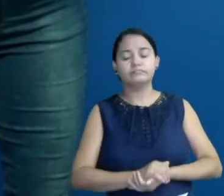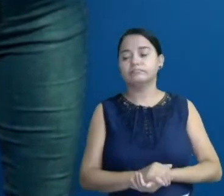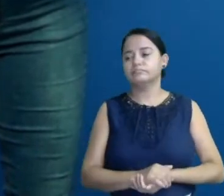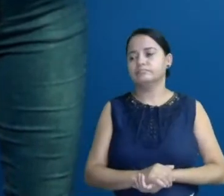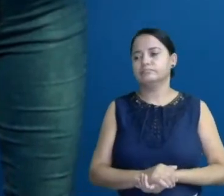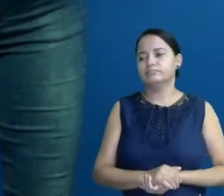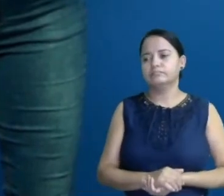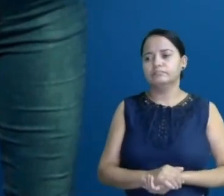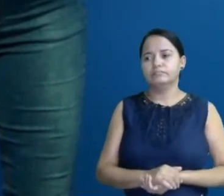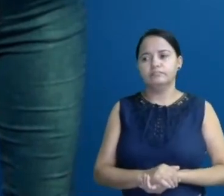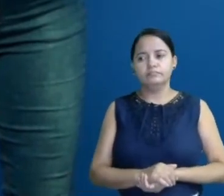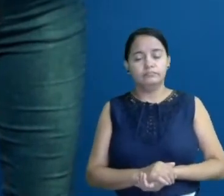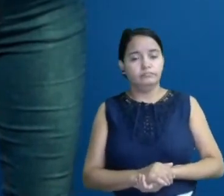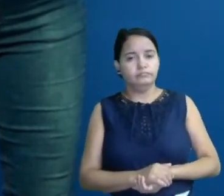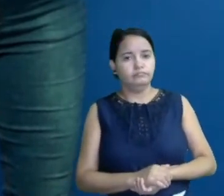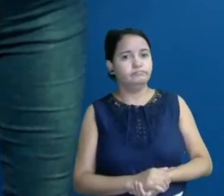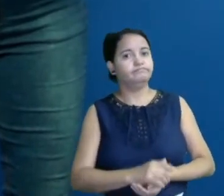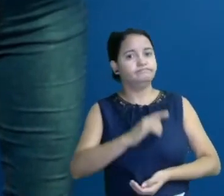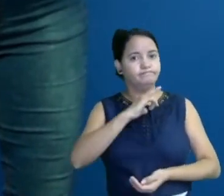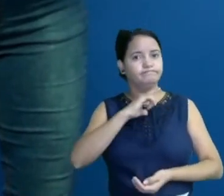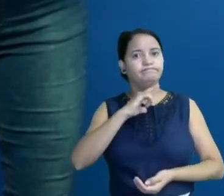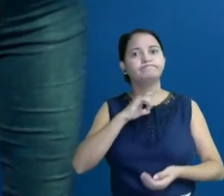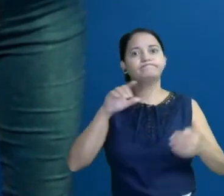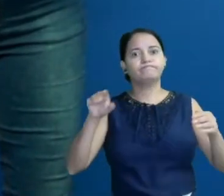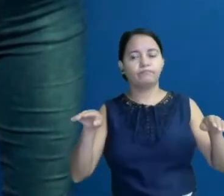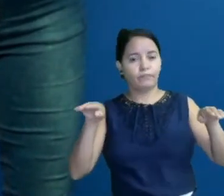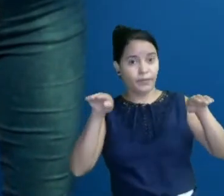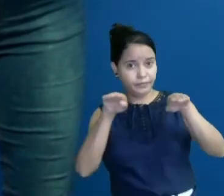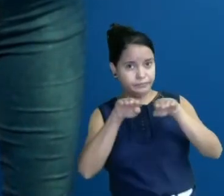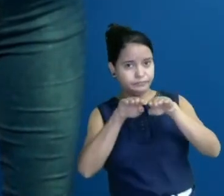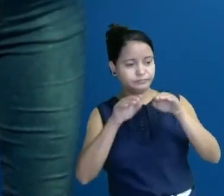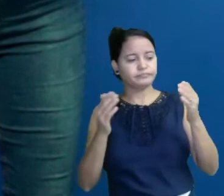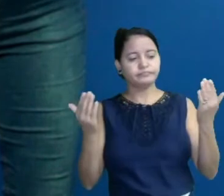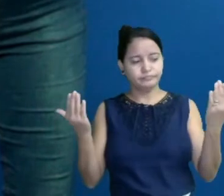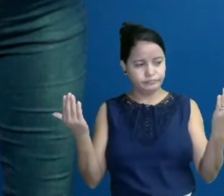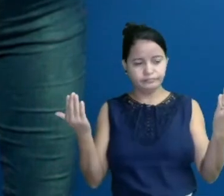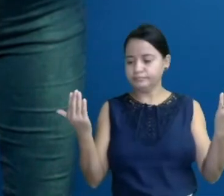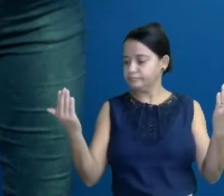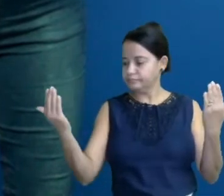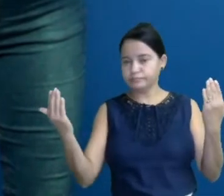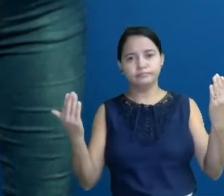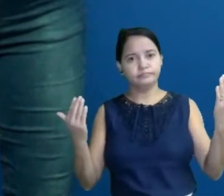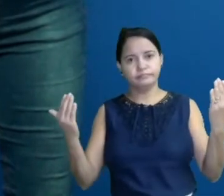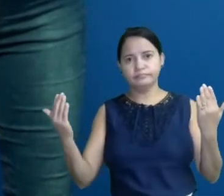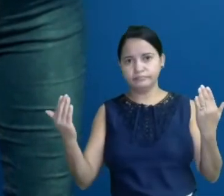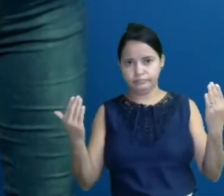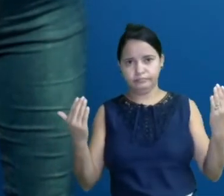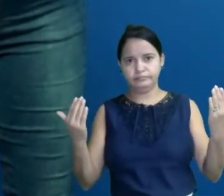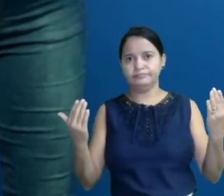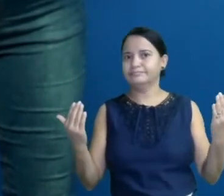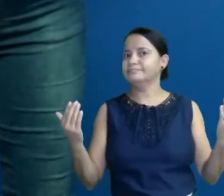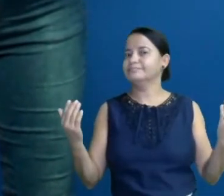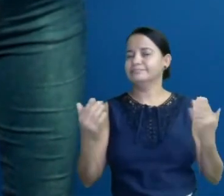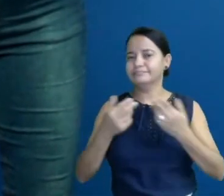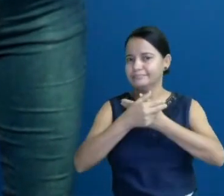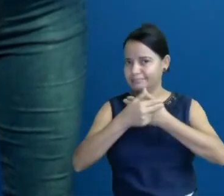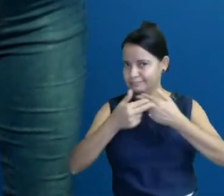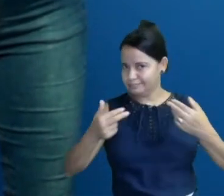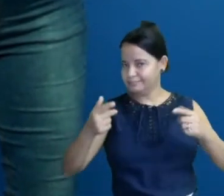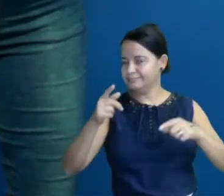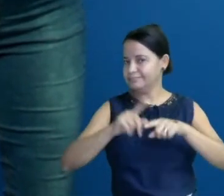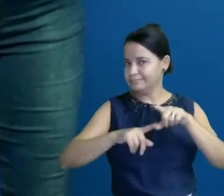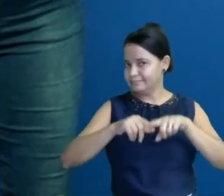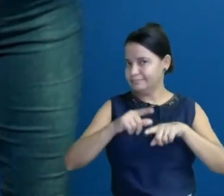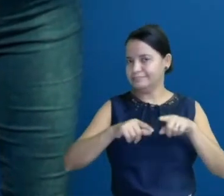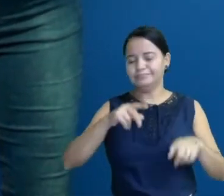quando eu tenho uma comparação de resultados uma comparação de objectos né